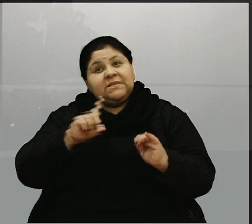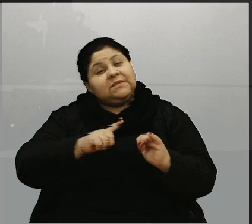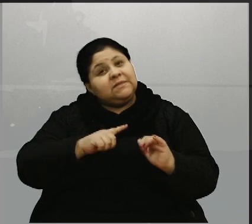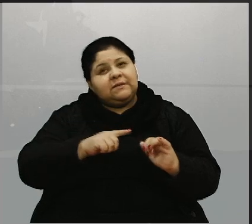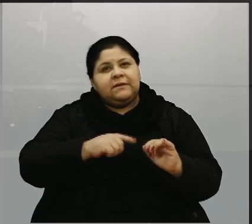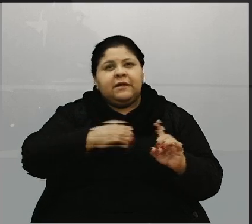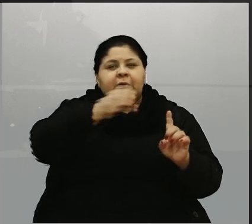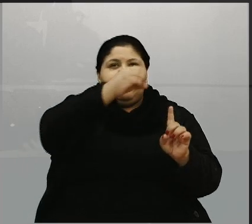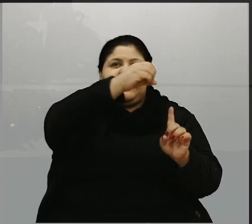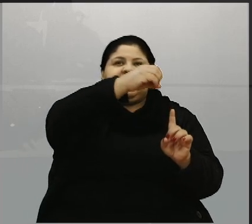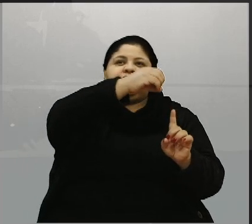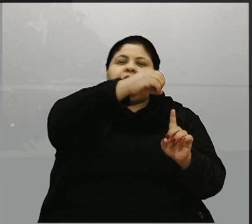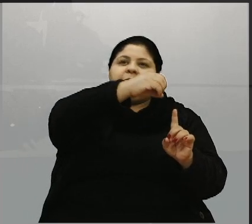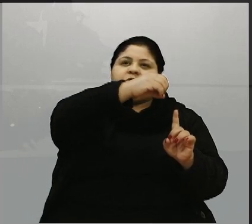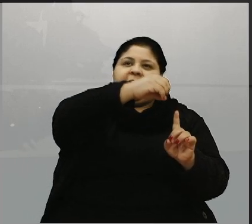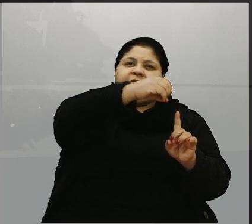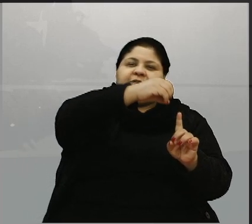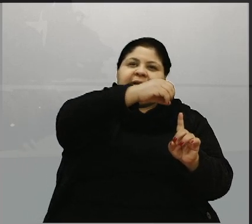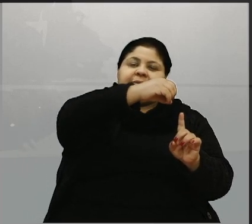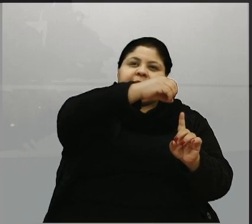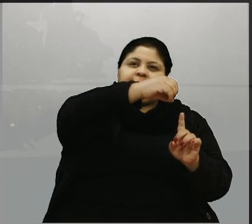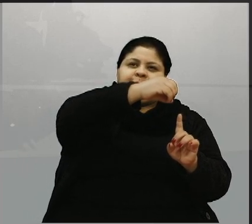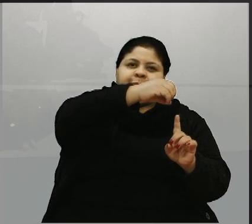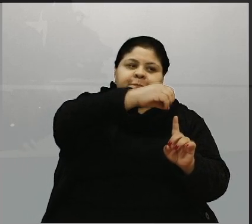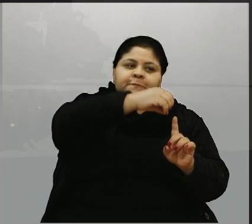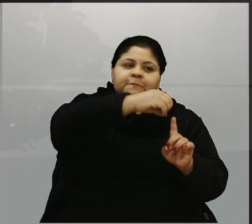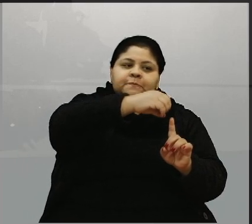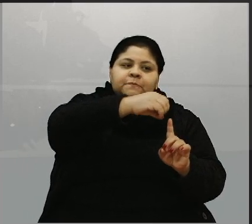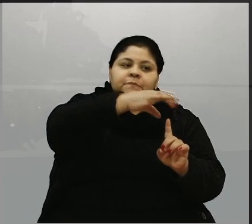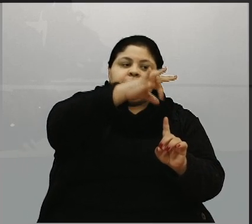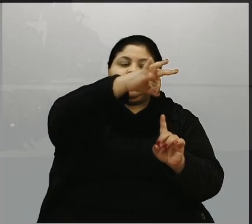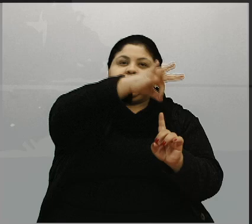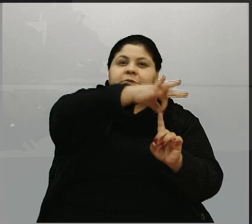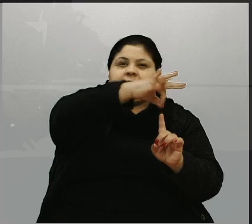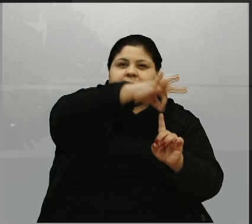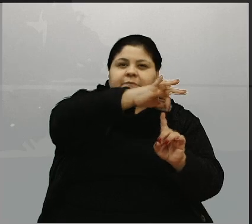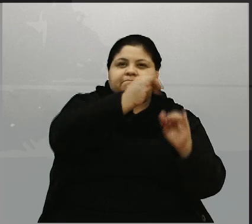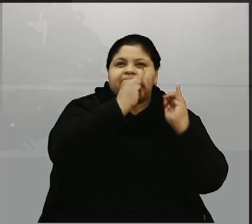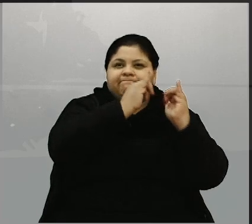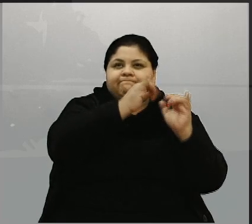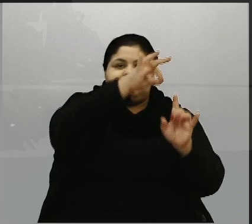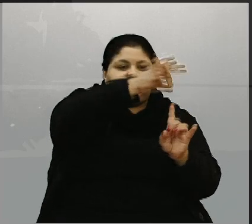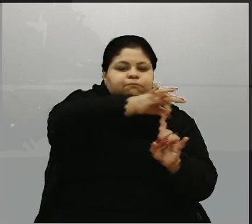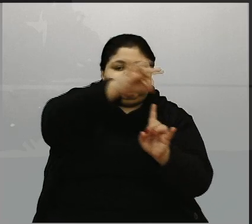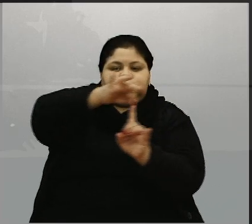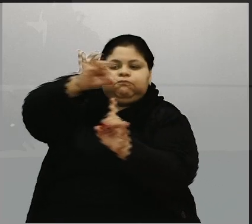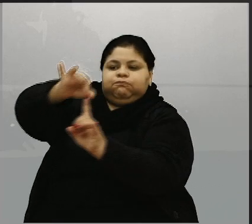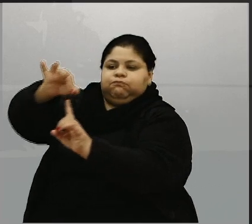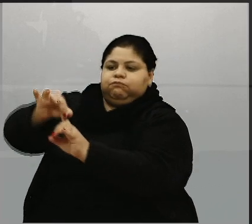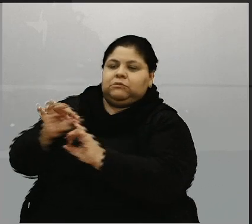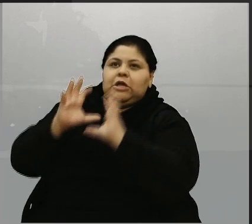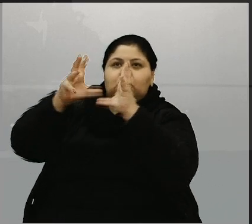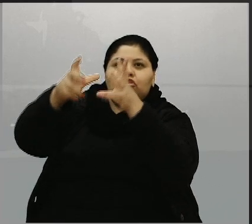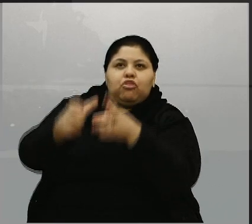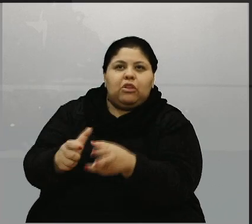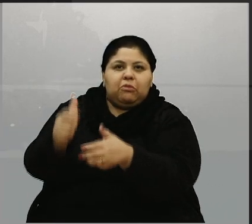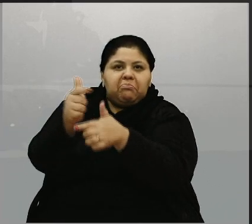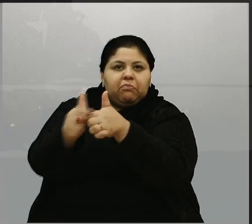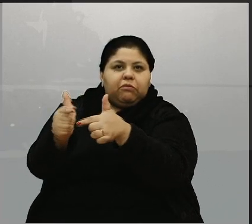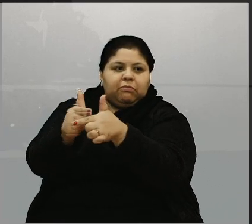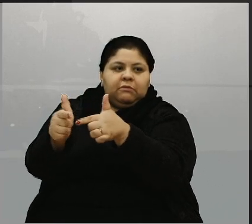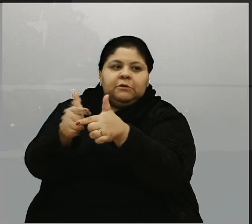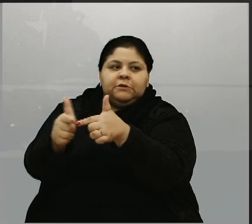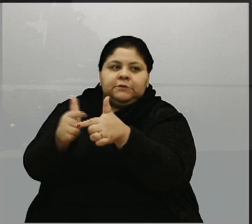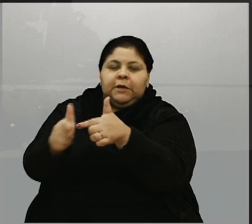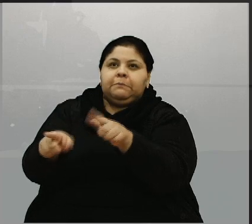ônibus que é até legal colocar. Ó. É a sequência de paradas de ônibus. Todas elas com alguma a situação em